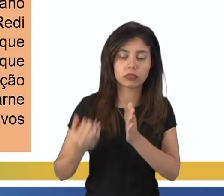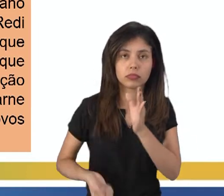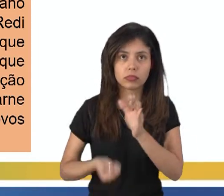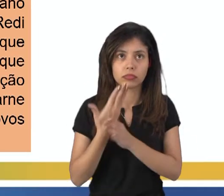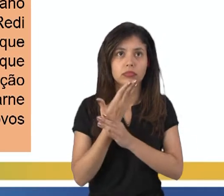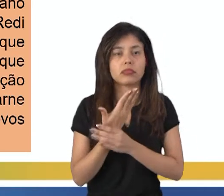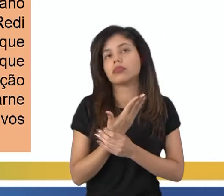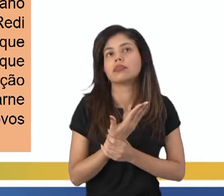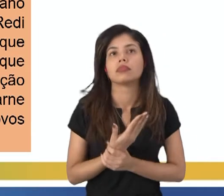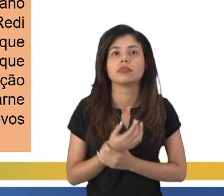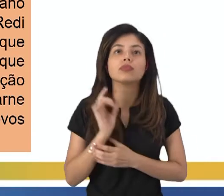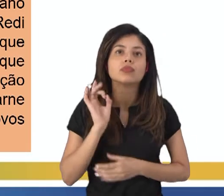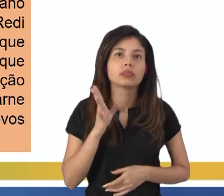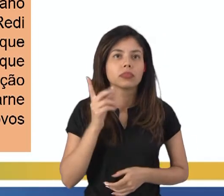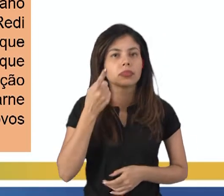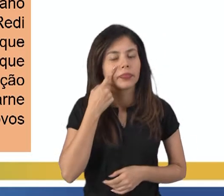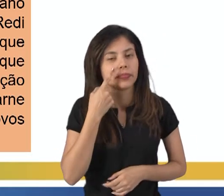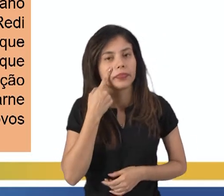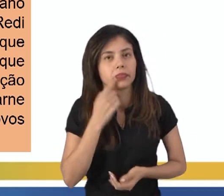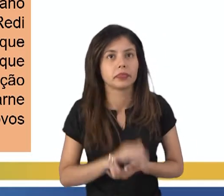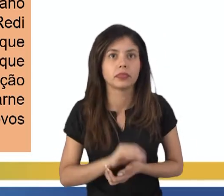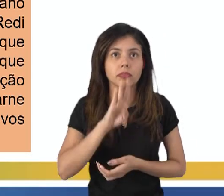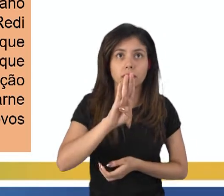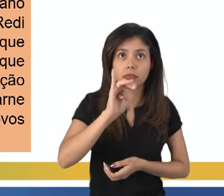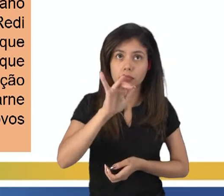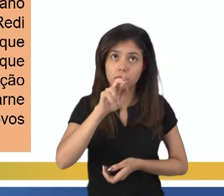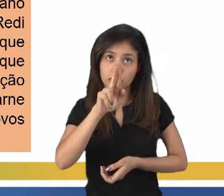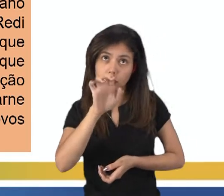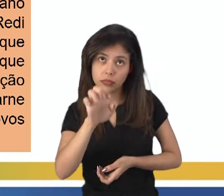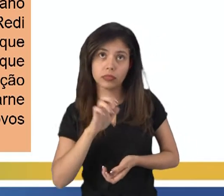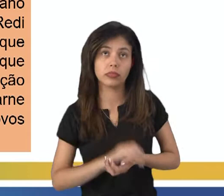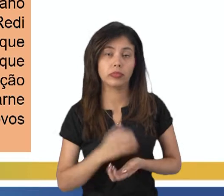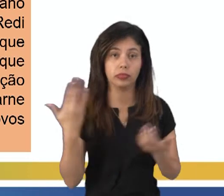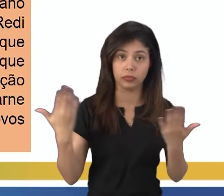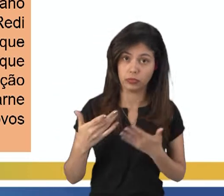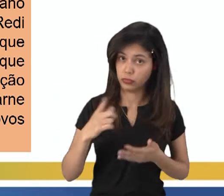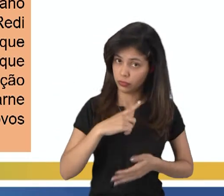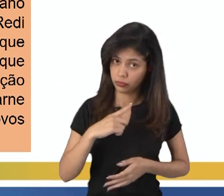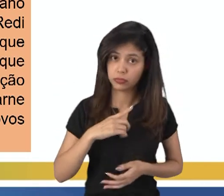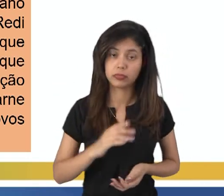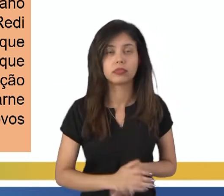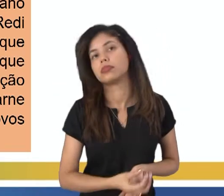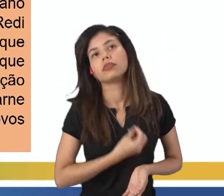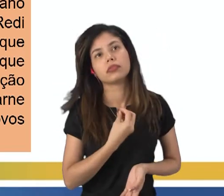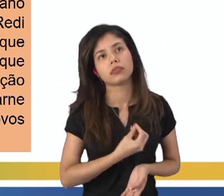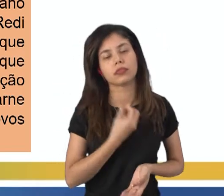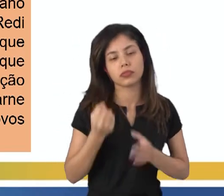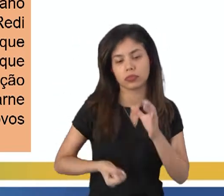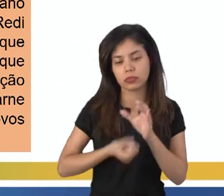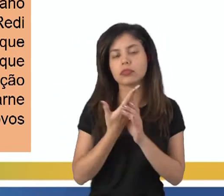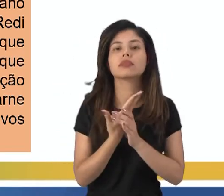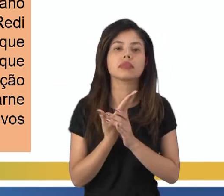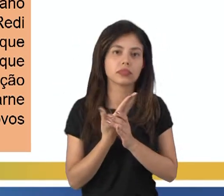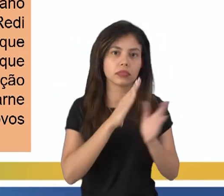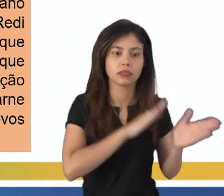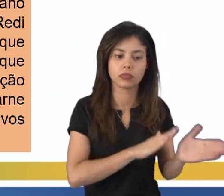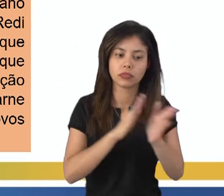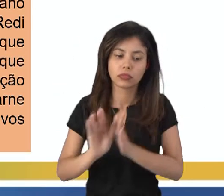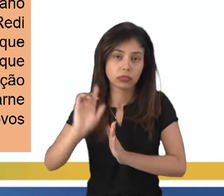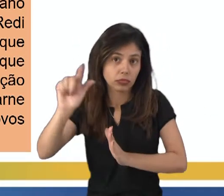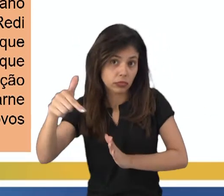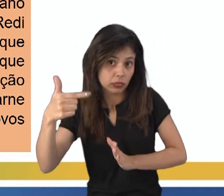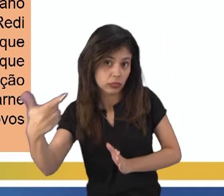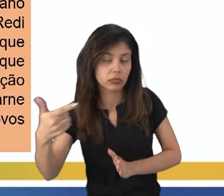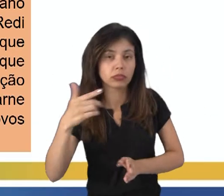surgir. Só que aí a gente tem a biogênese, que é o que nós temos hoje, que uma vida só vai surgir a partir de